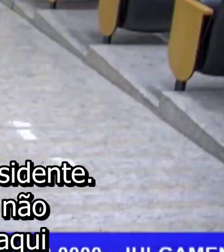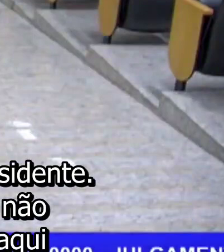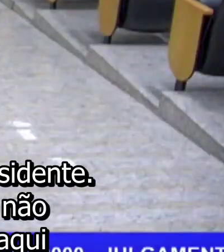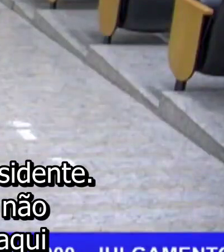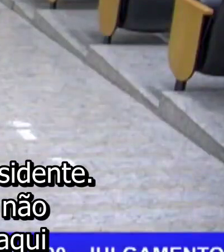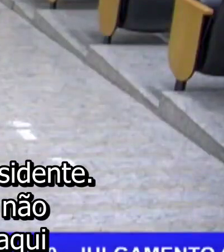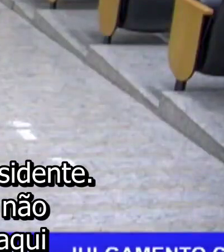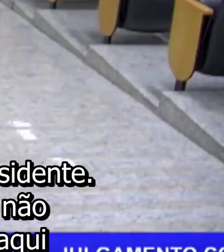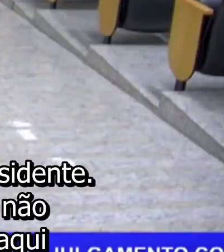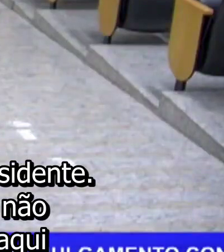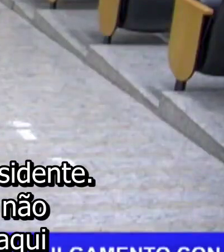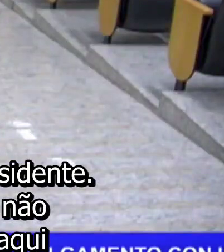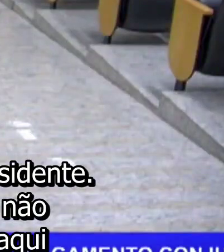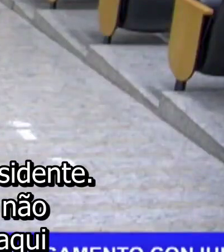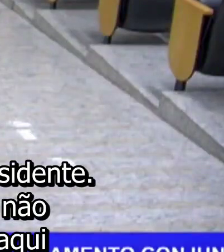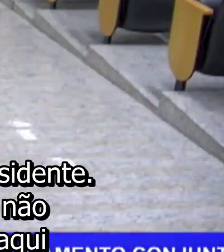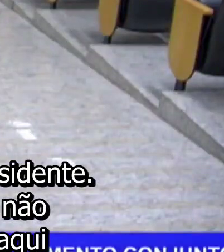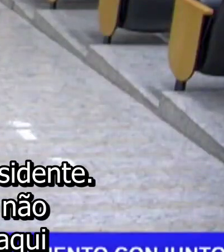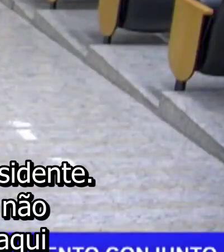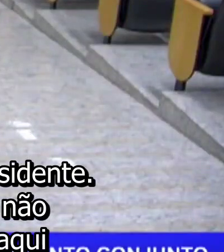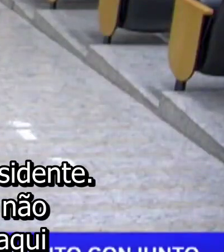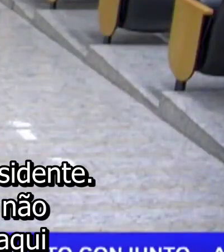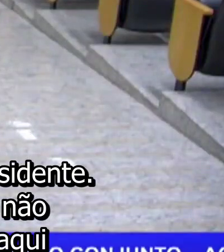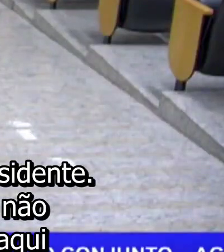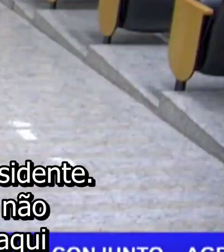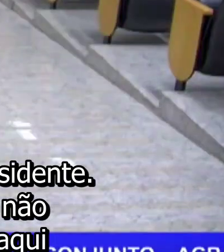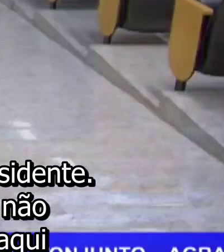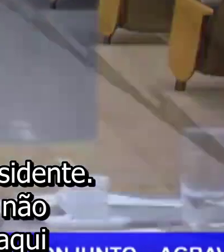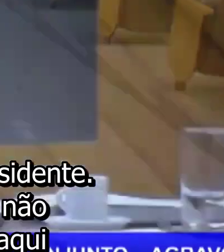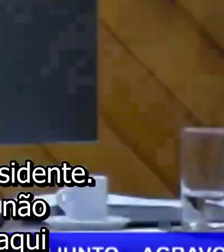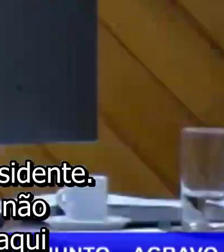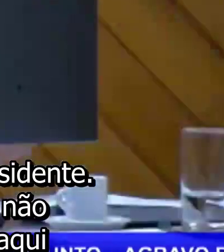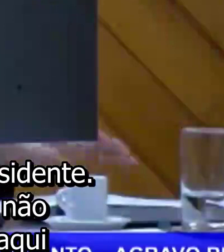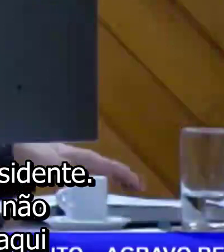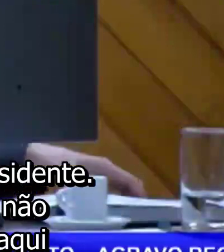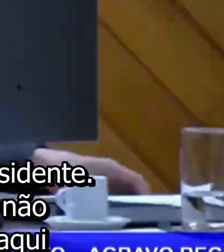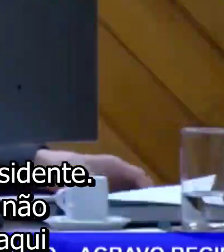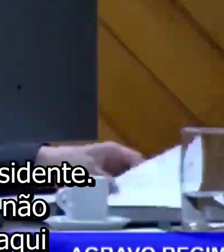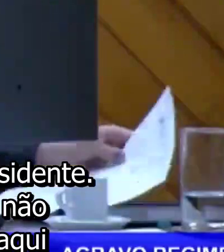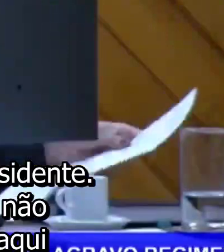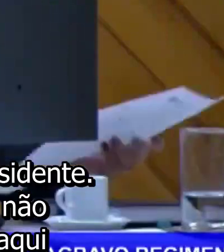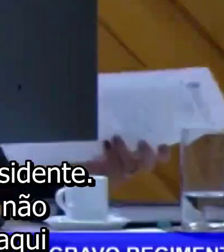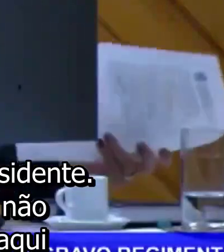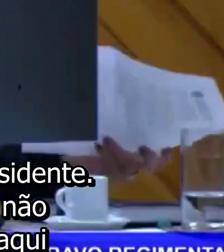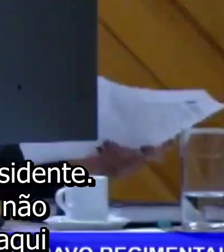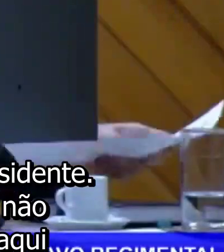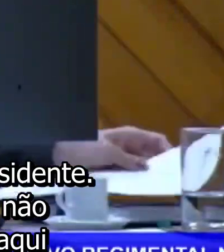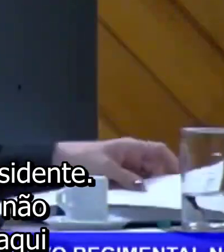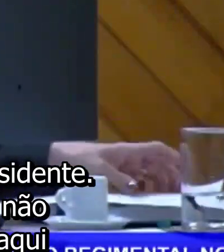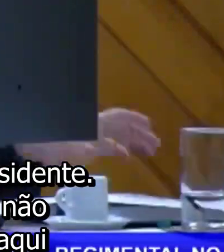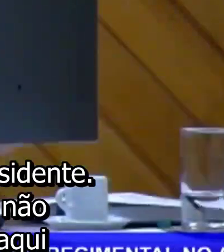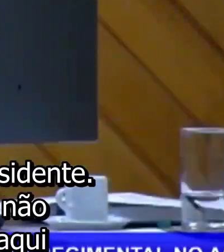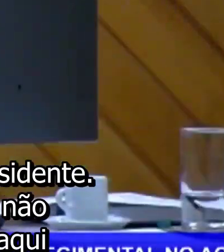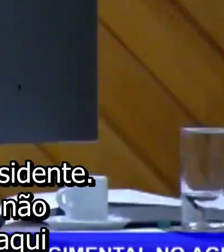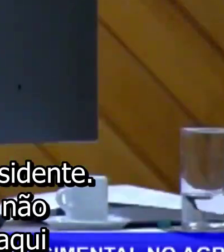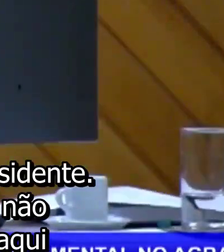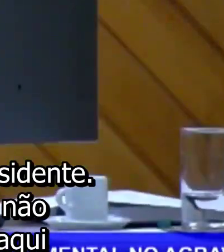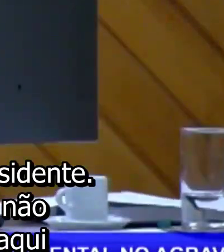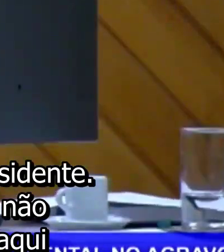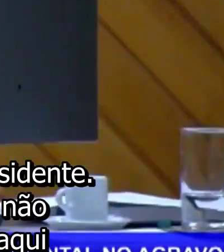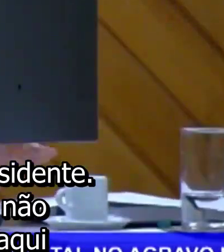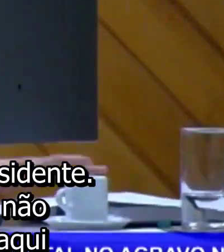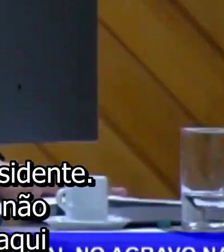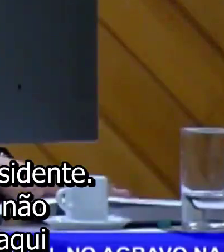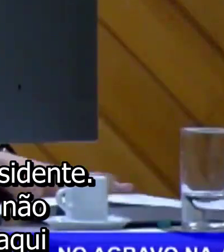De volta, tá bom? Pode prosseguir. Obrigada, presidente. Bom, dando continuidade, eu acredito que não houve interrupção,